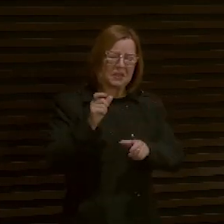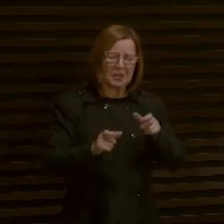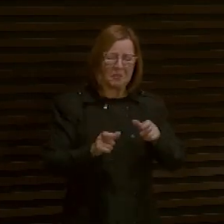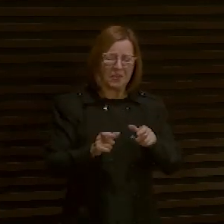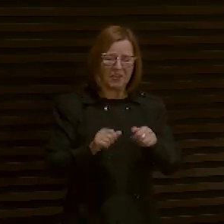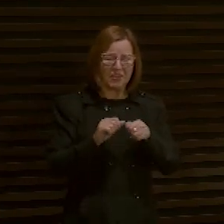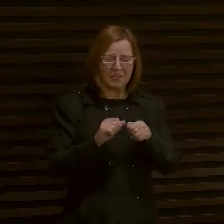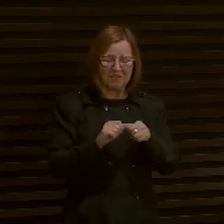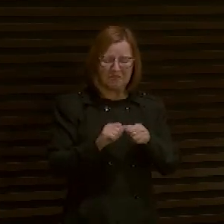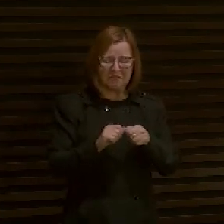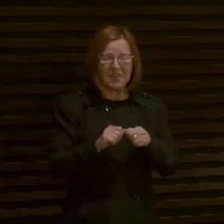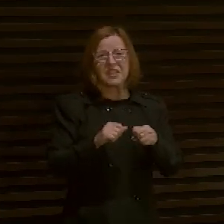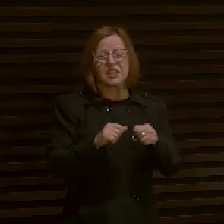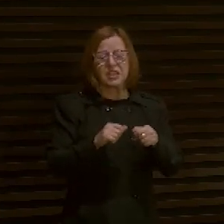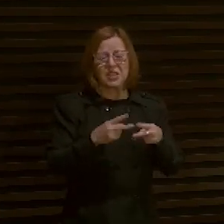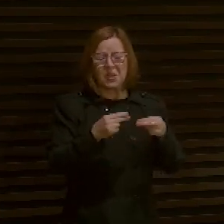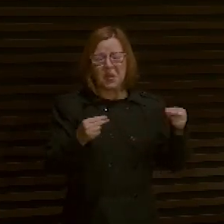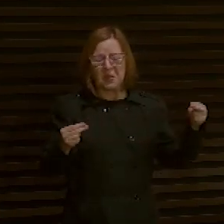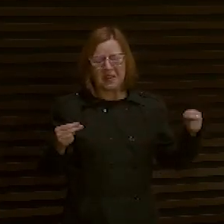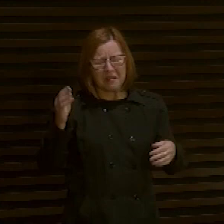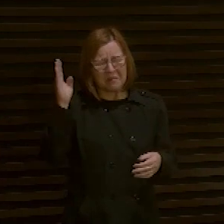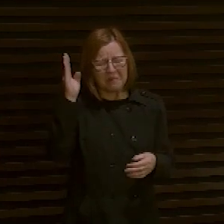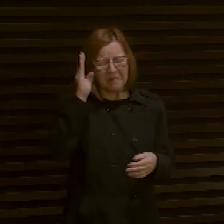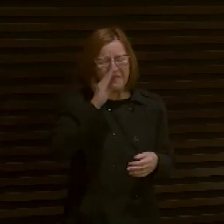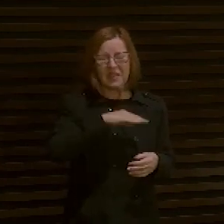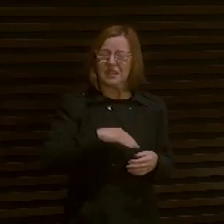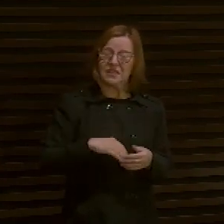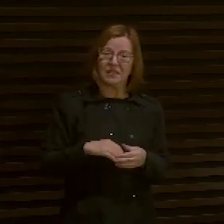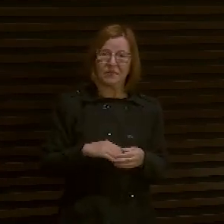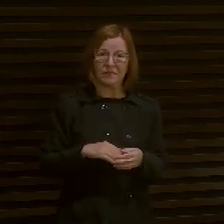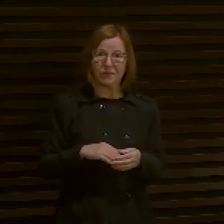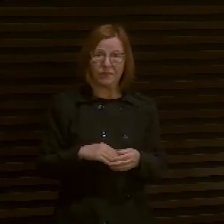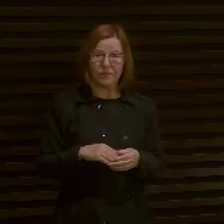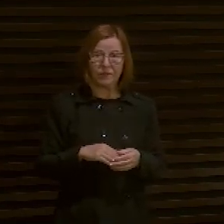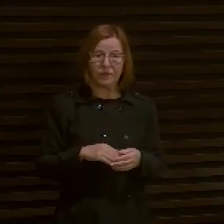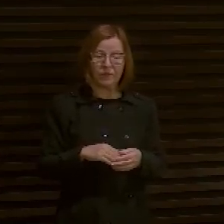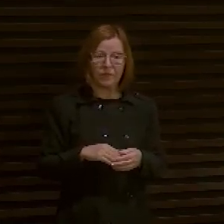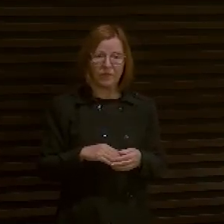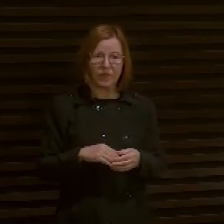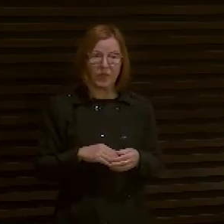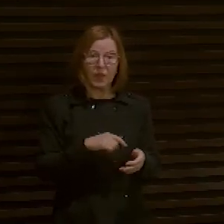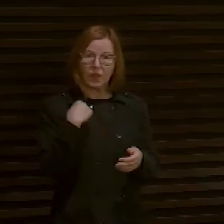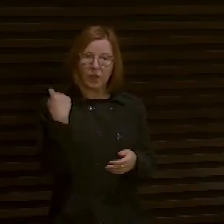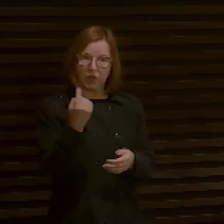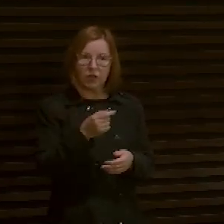aterrorizante, desesperadora, de degradação moral. E nós vemos isso hoje em dia